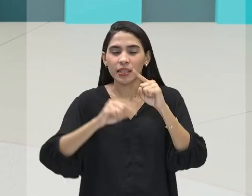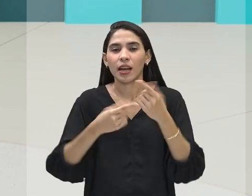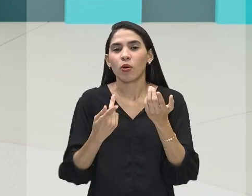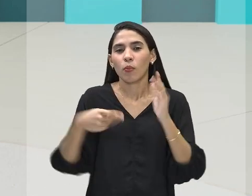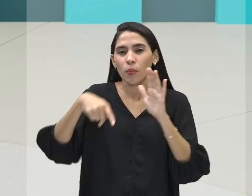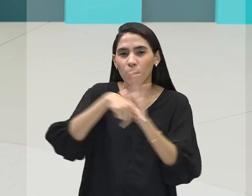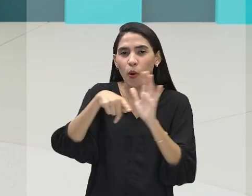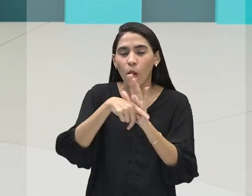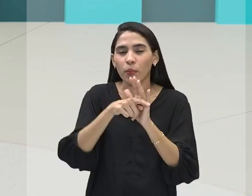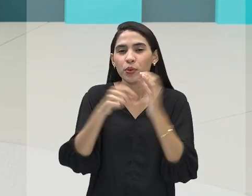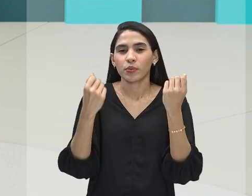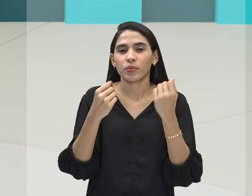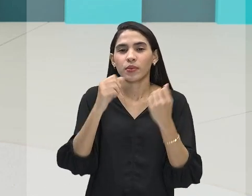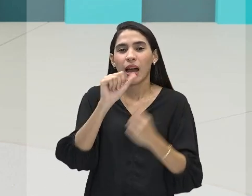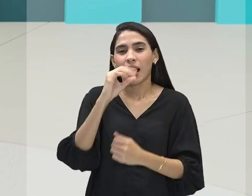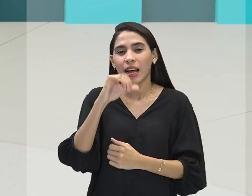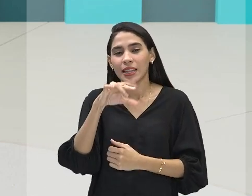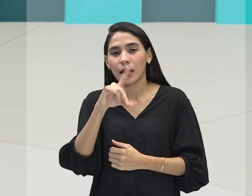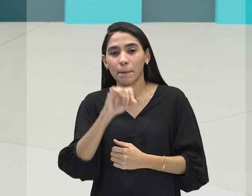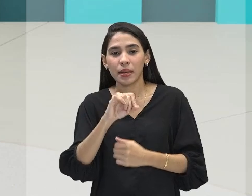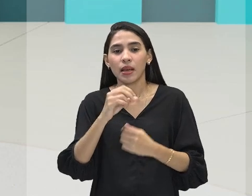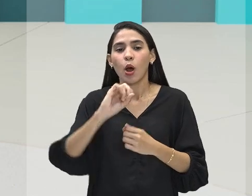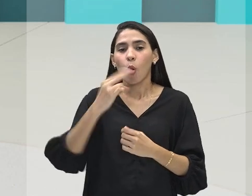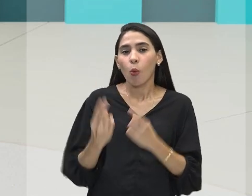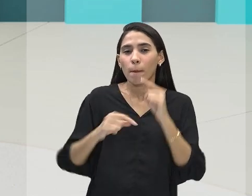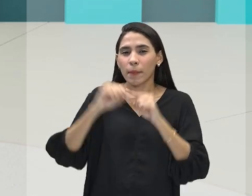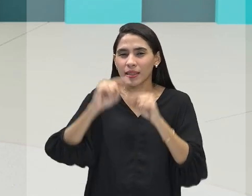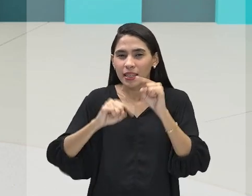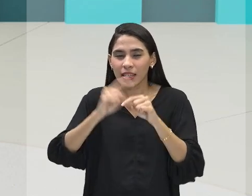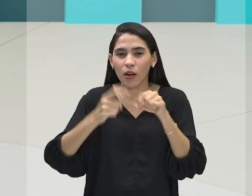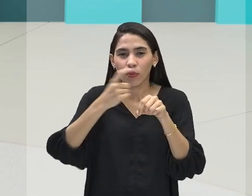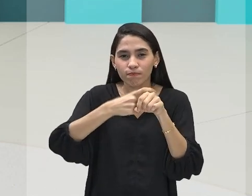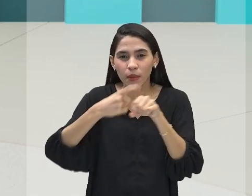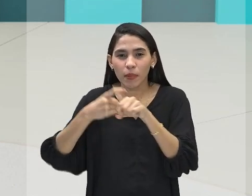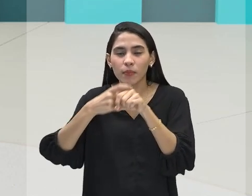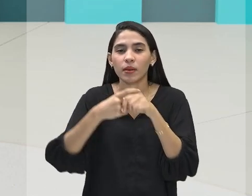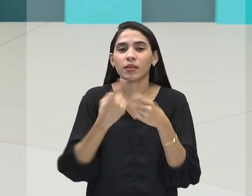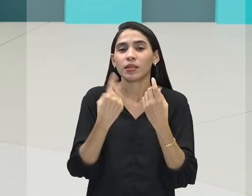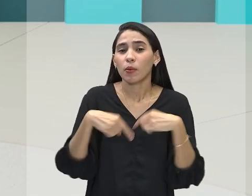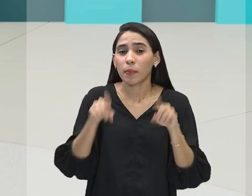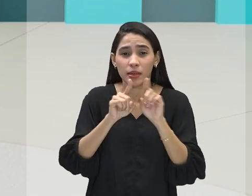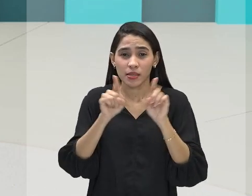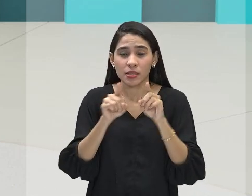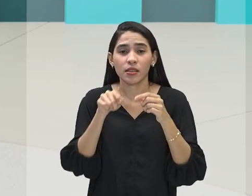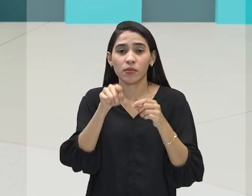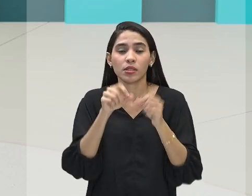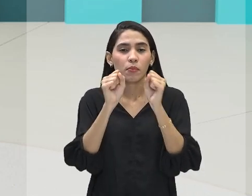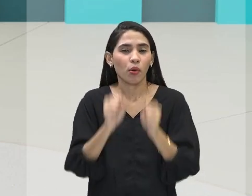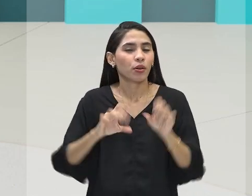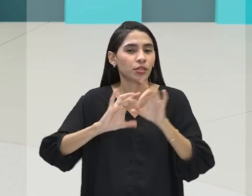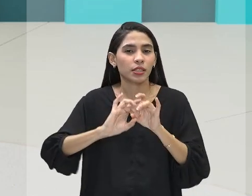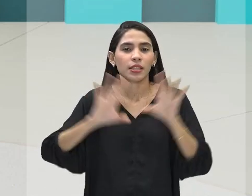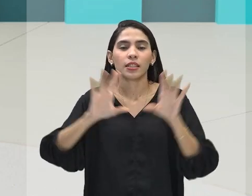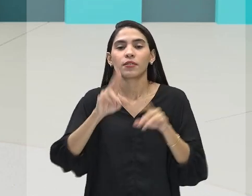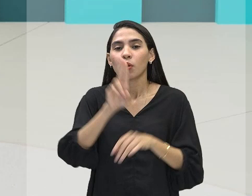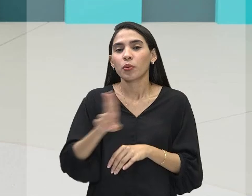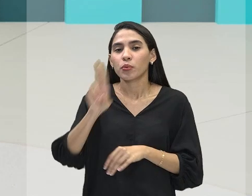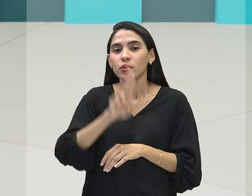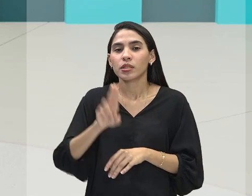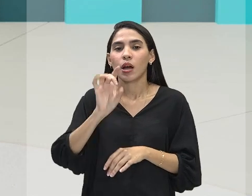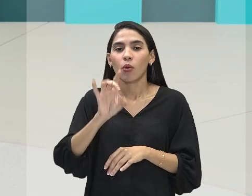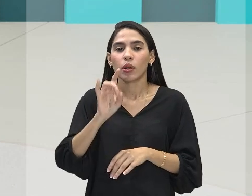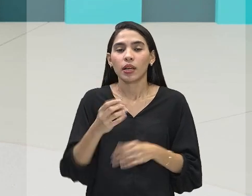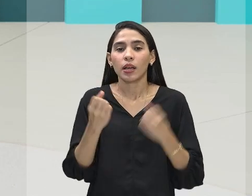né? Ou ainda uma estrutura física ali mais adequada, mais elaborada. Você pode fazer ao ar livre, utilizando somente o